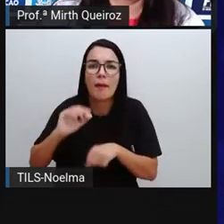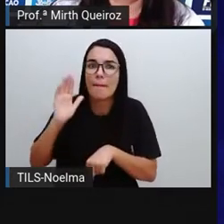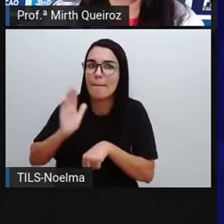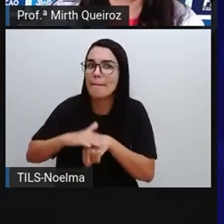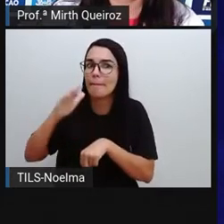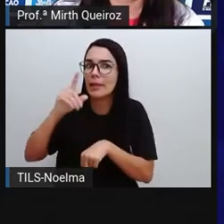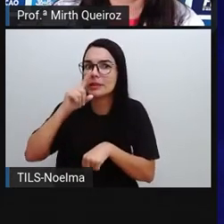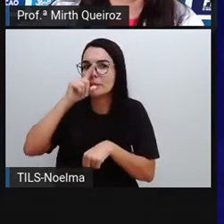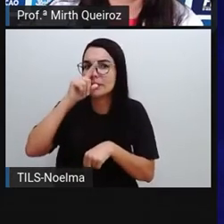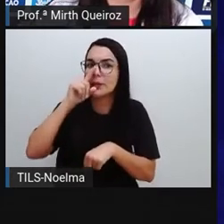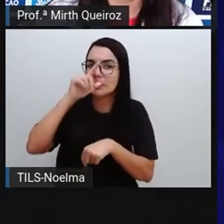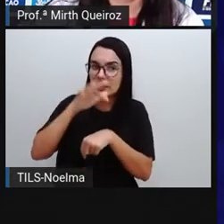aí dessa doença, certo? Aqui